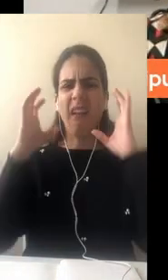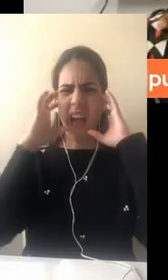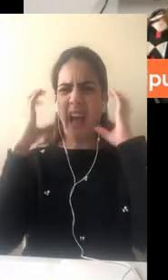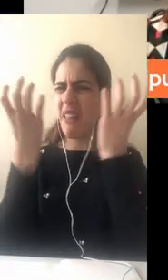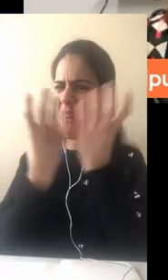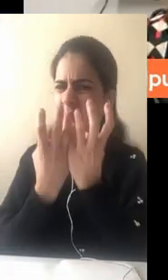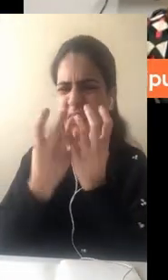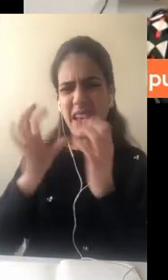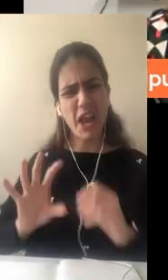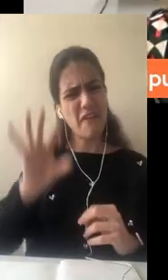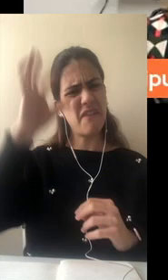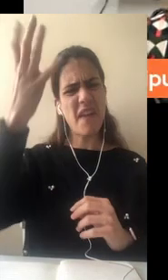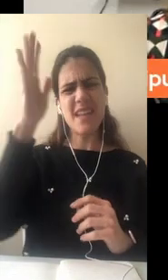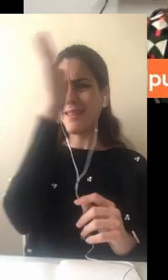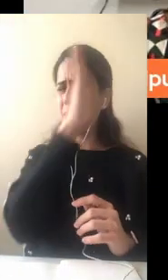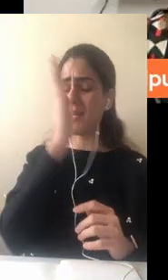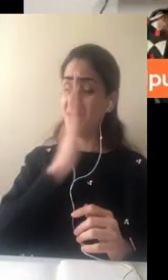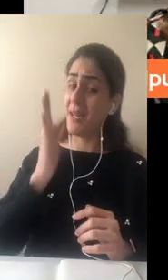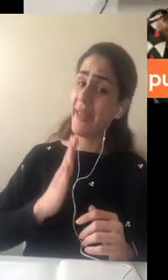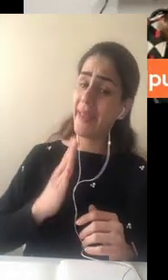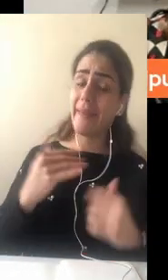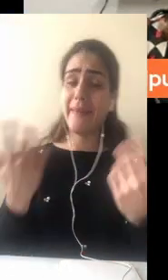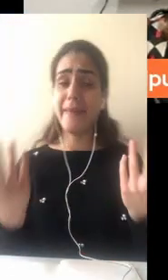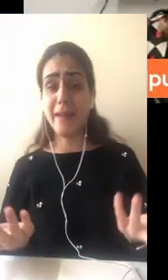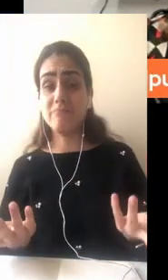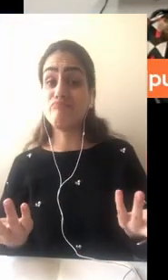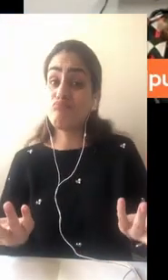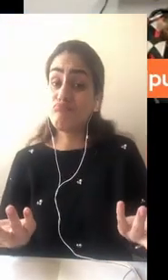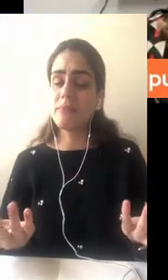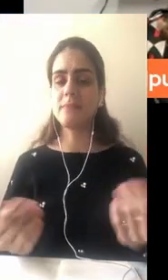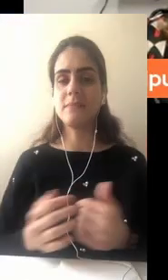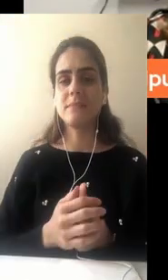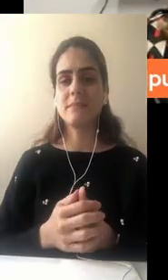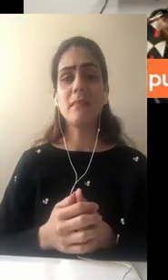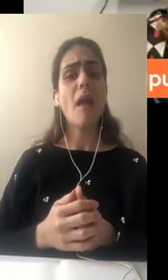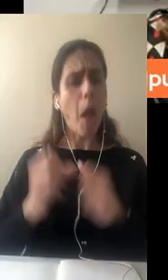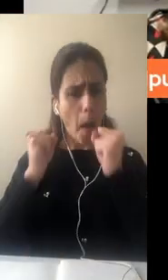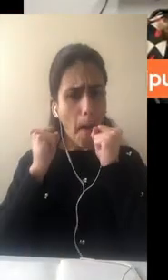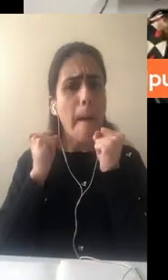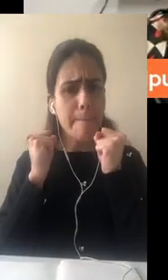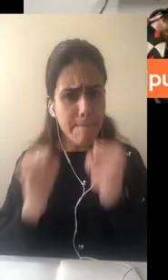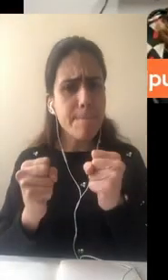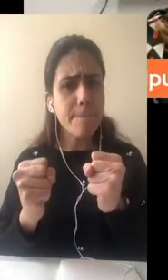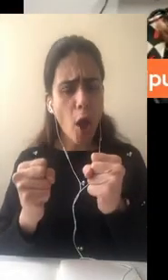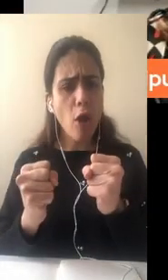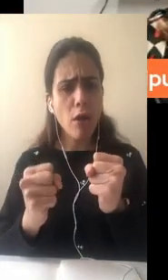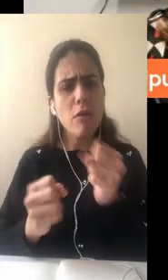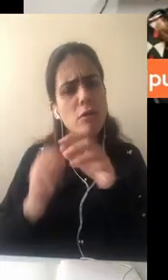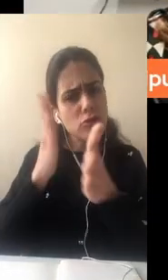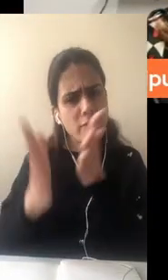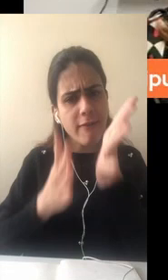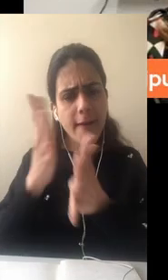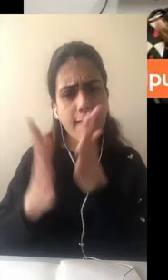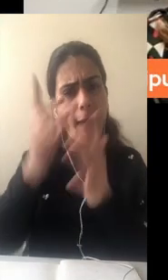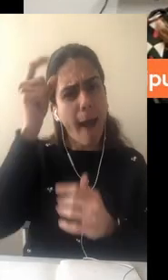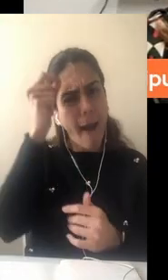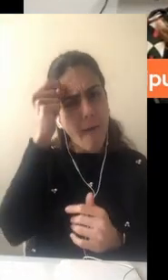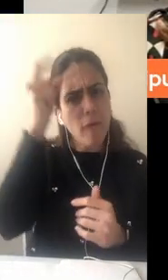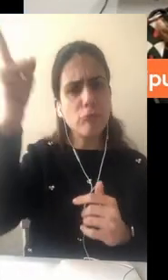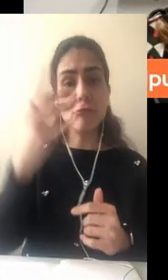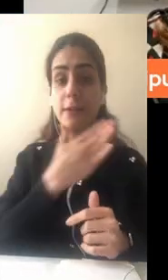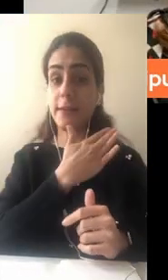o argumento, oi? Aí entra o bom senso. É. E aí você pode levar a cultura da morte, você